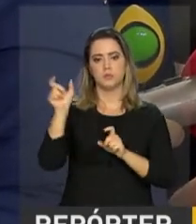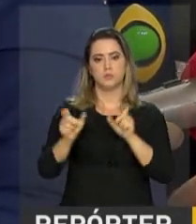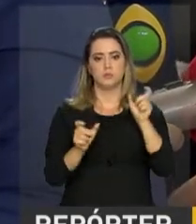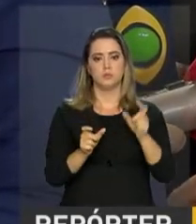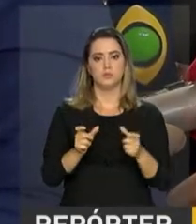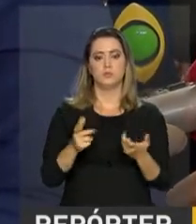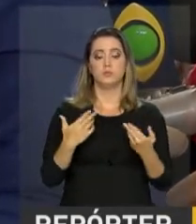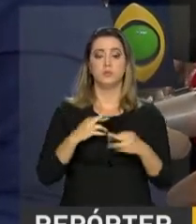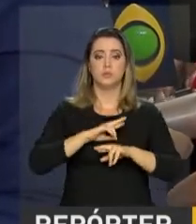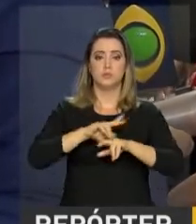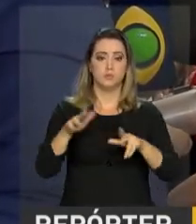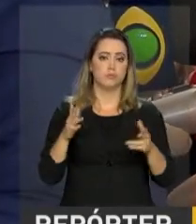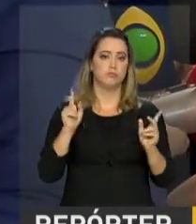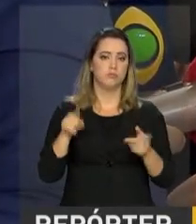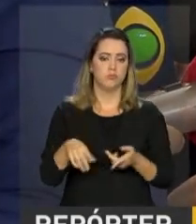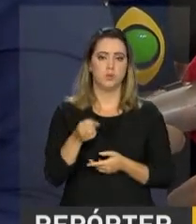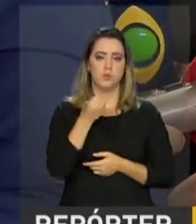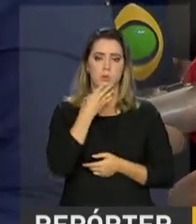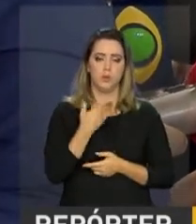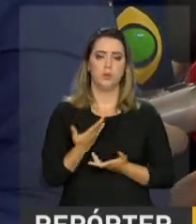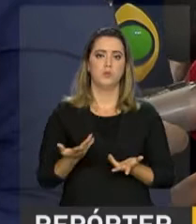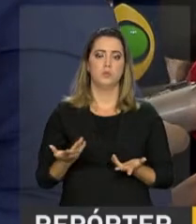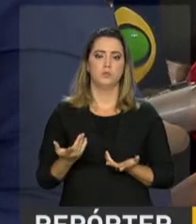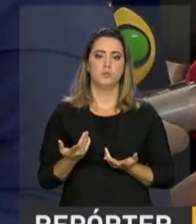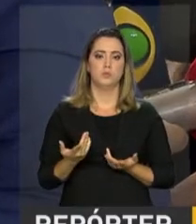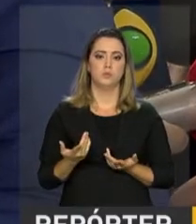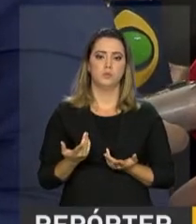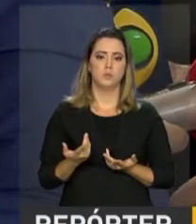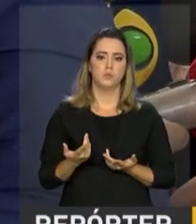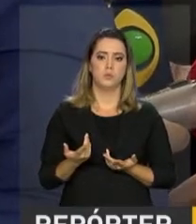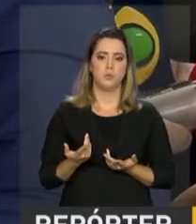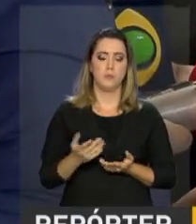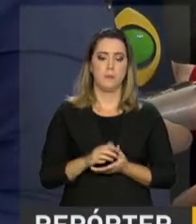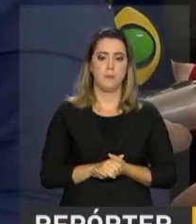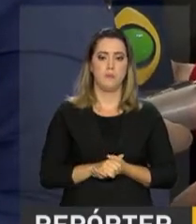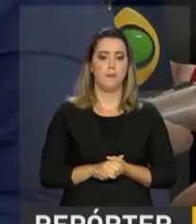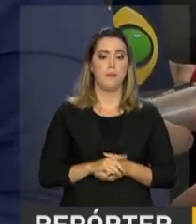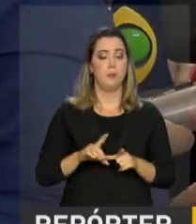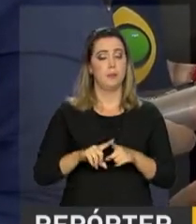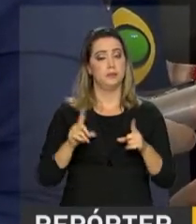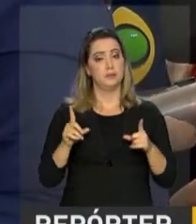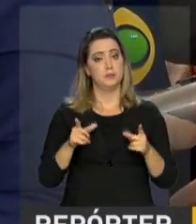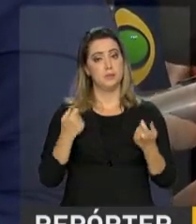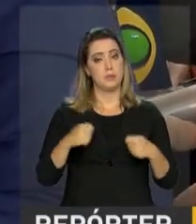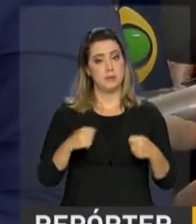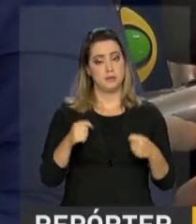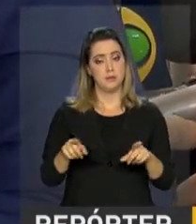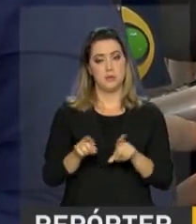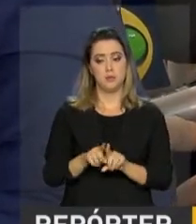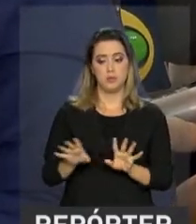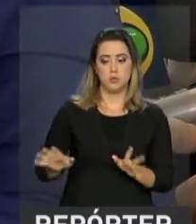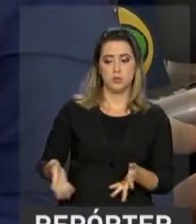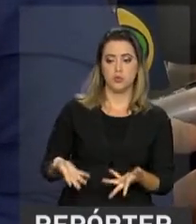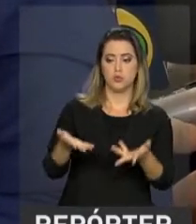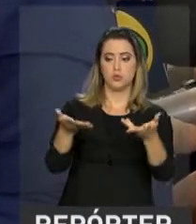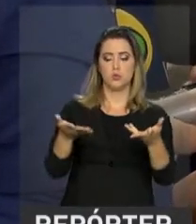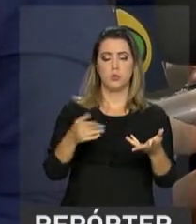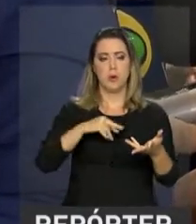dos usuários, etc., eu acho positivo, né? Por outro lado, deve-se estimular a